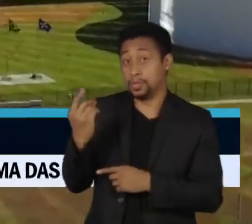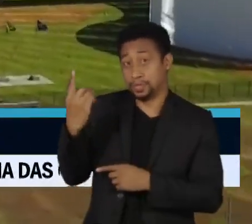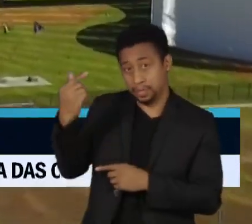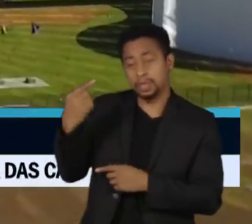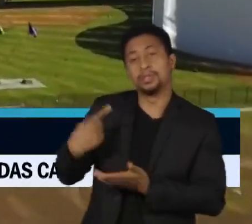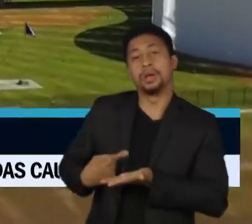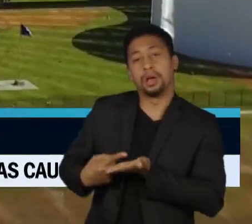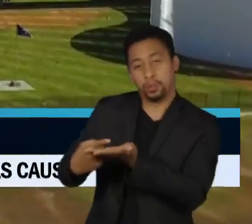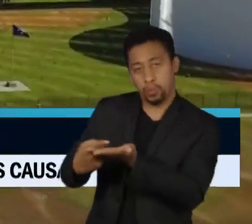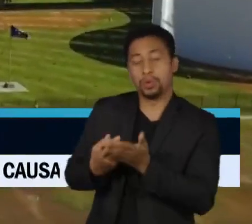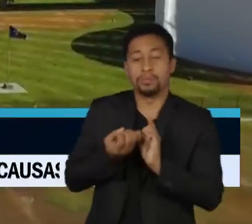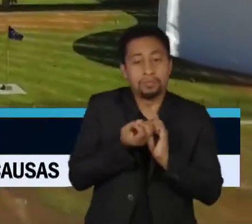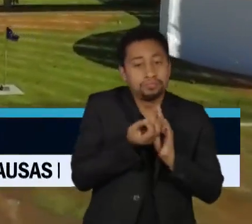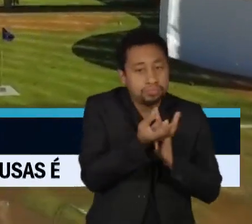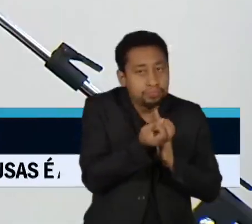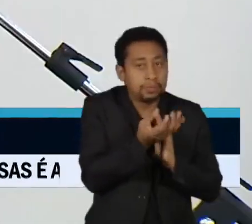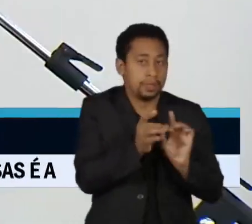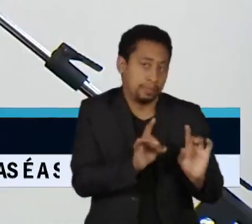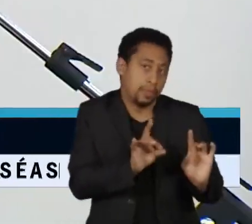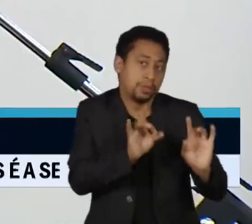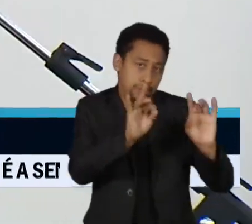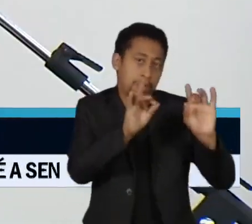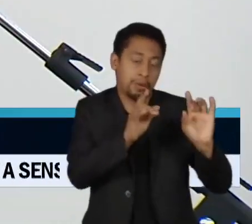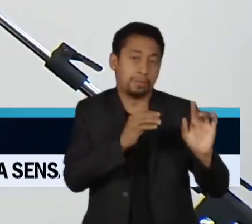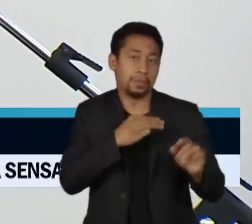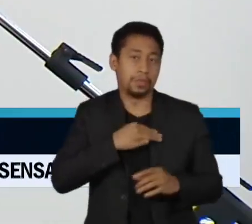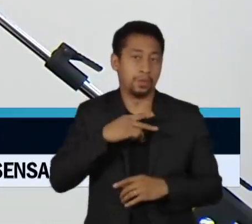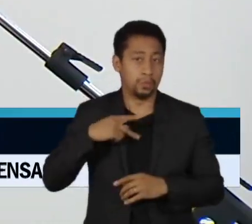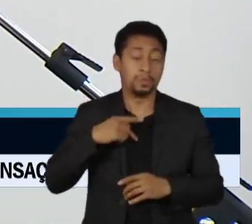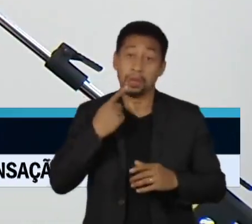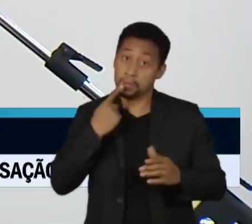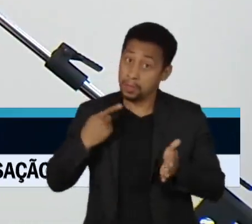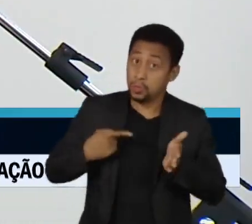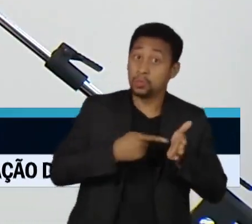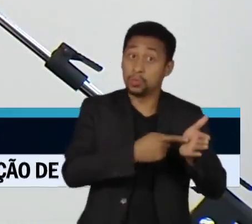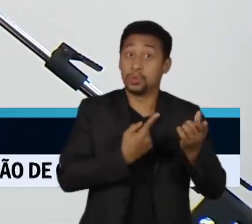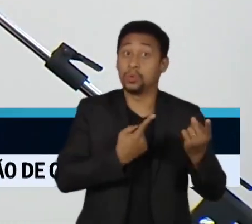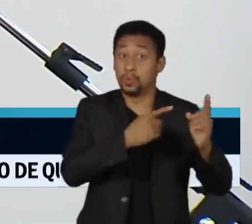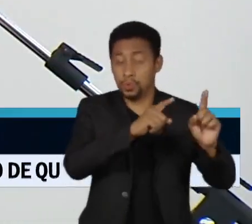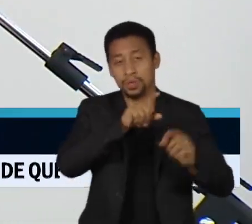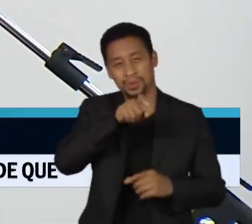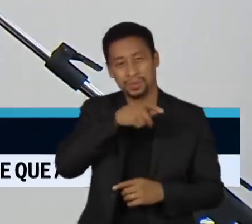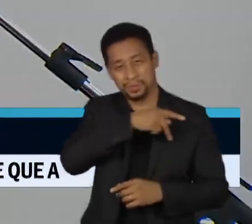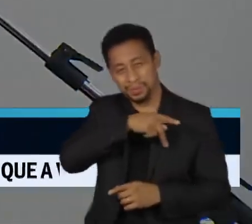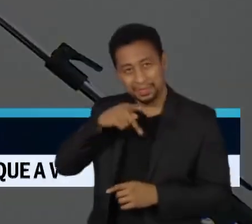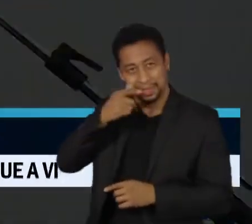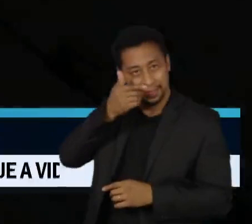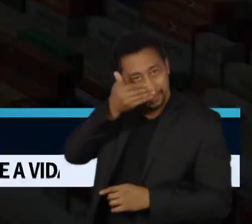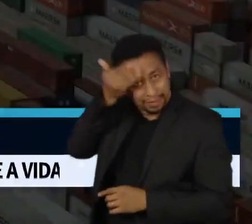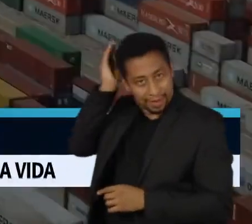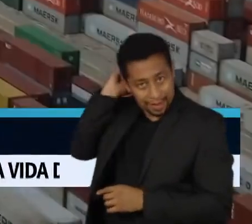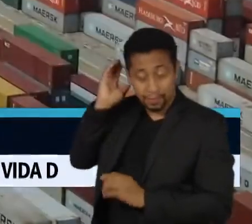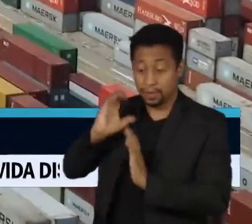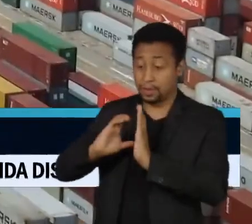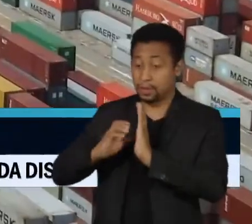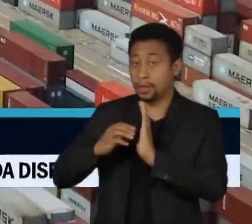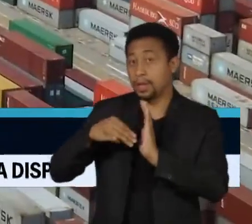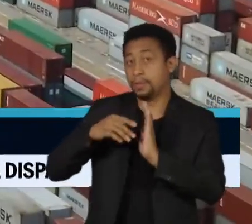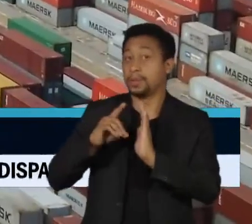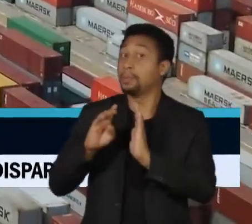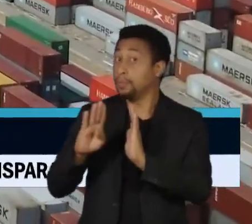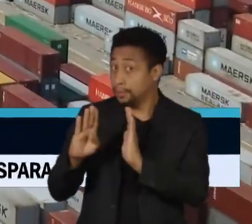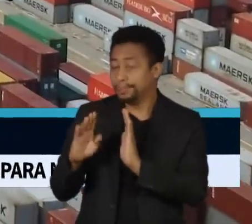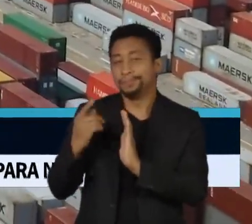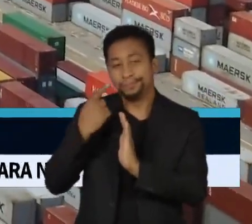acordo de delação premiada com o Ministério Público que envolveu denúncias contra o então presidente Michel Temer, do MDB. O interesse